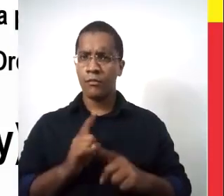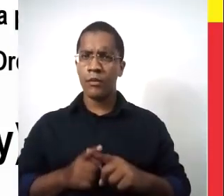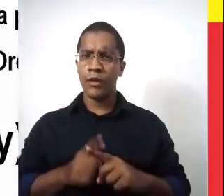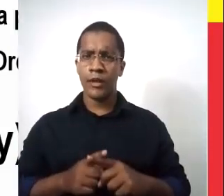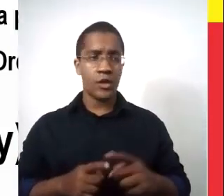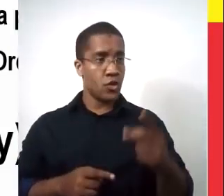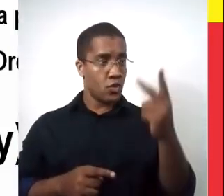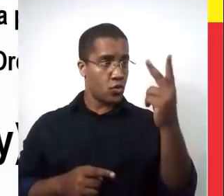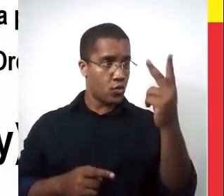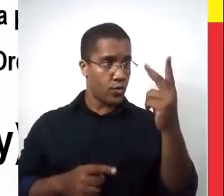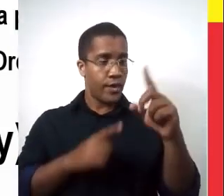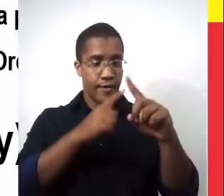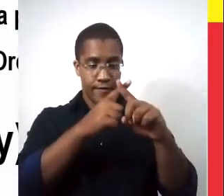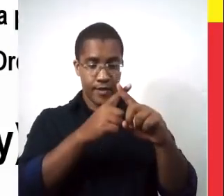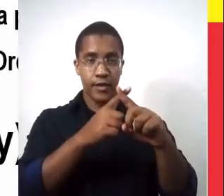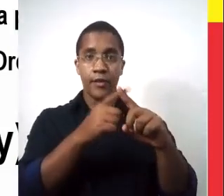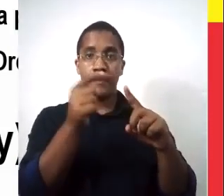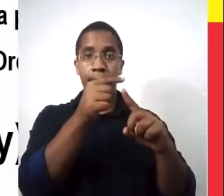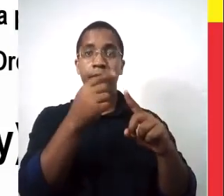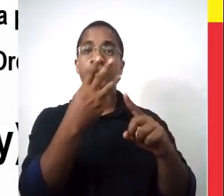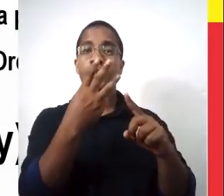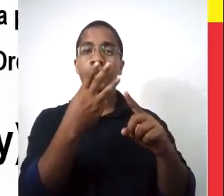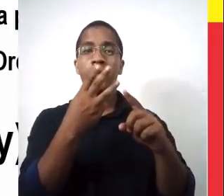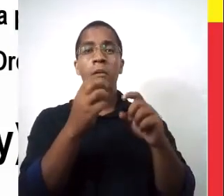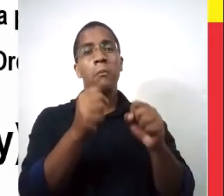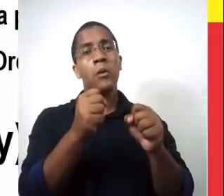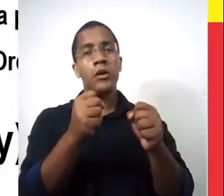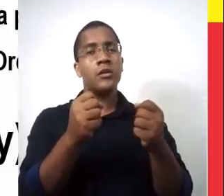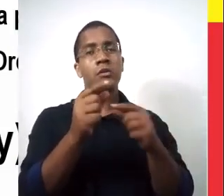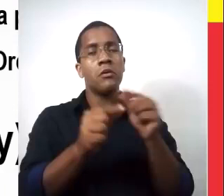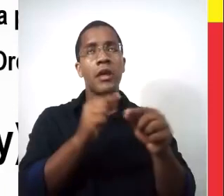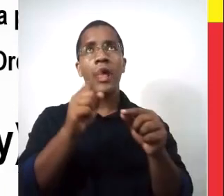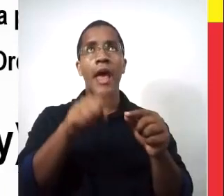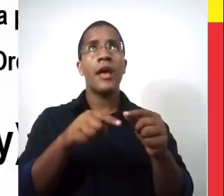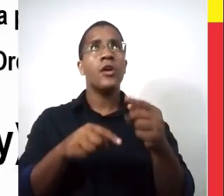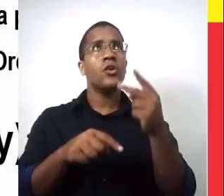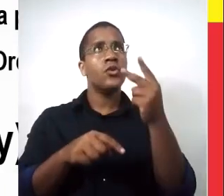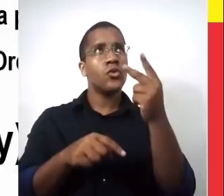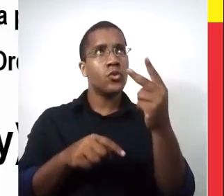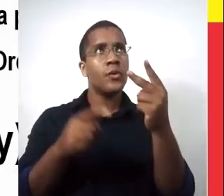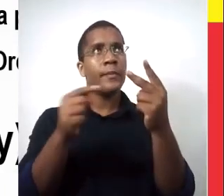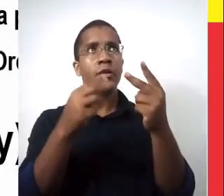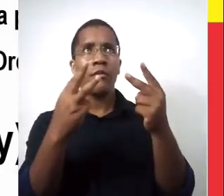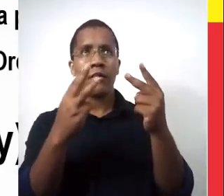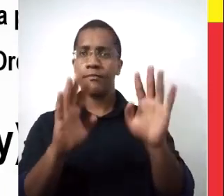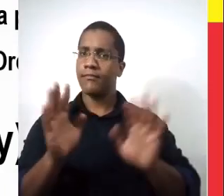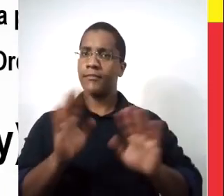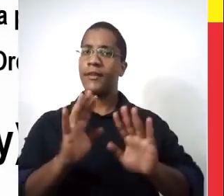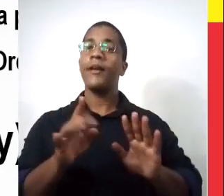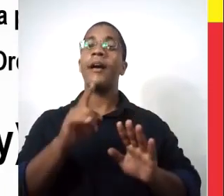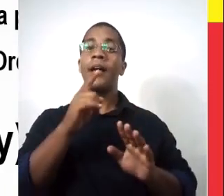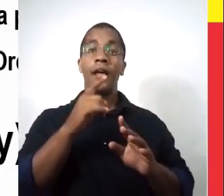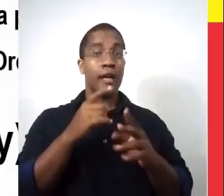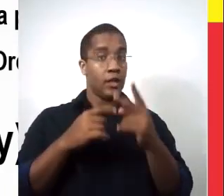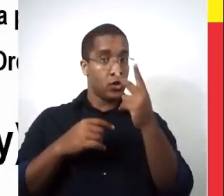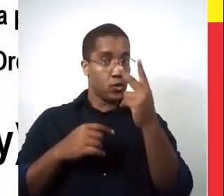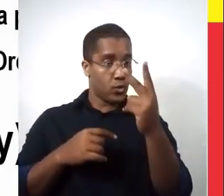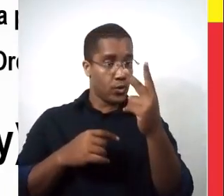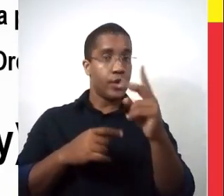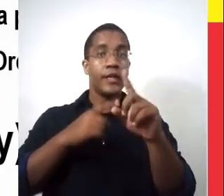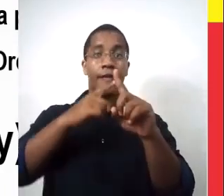colocar 2 vezes menos 3, a gente pode confundir de 2 menos 3. Mas não é 2 menos 3, é